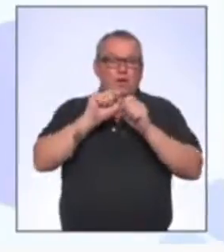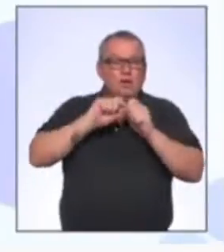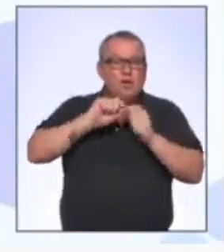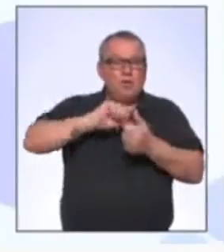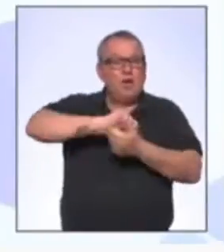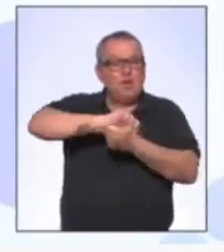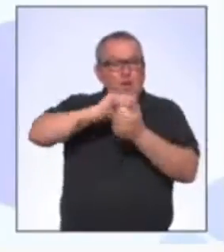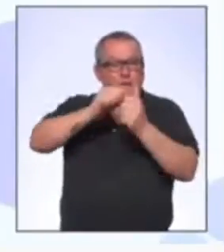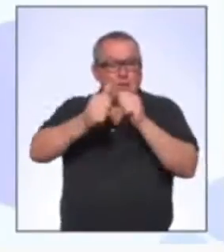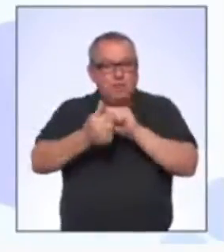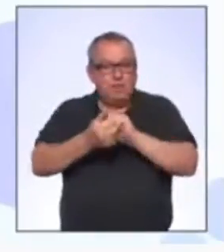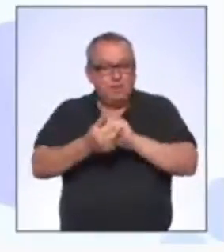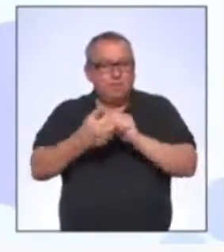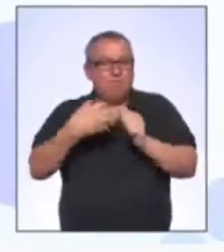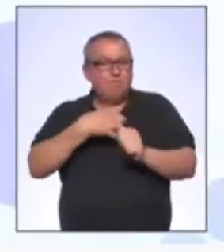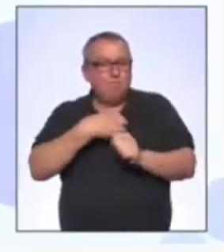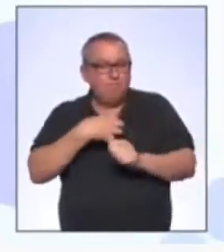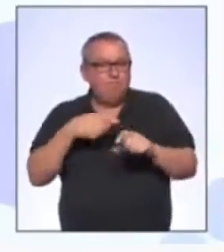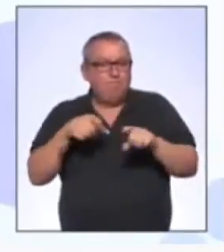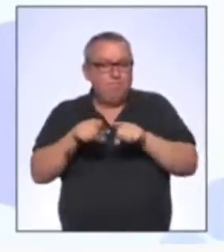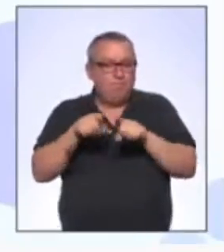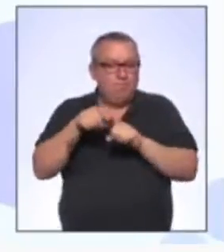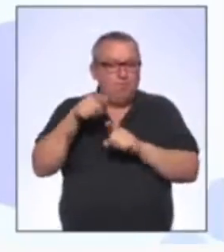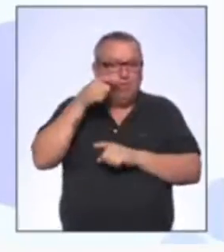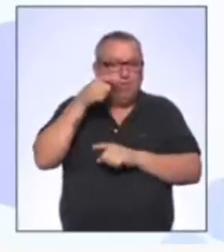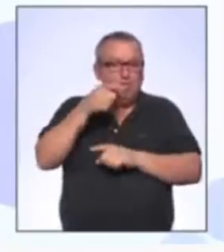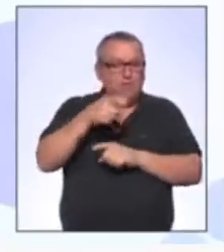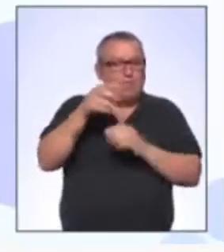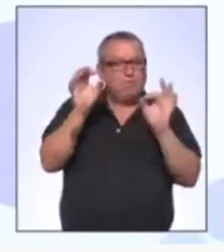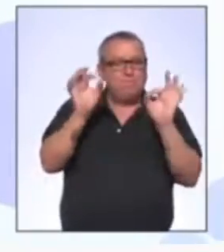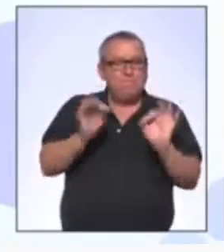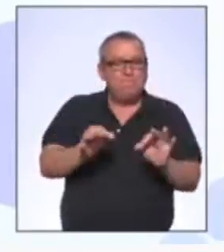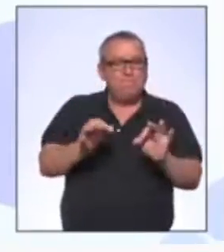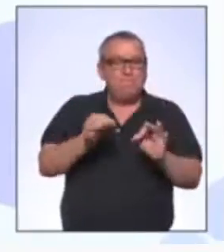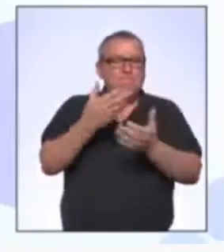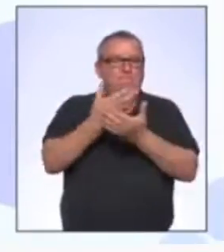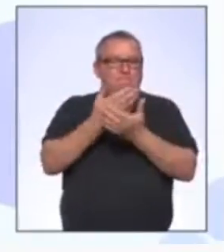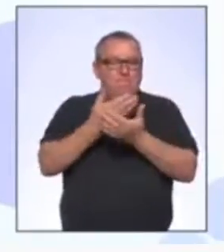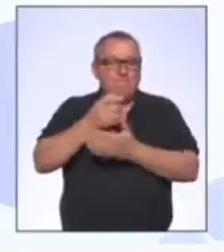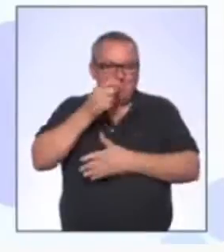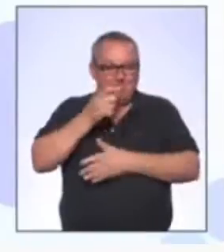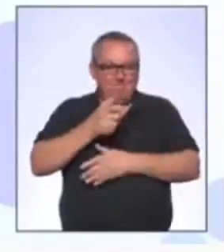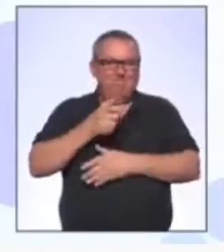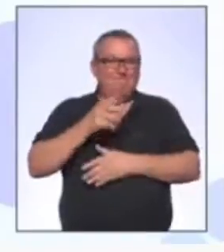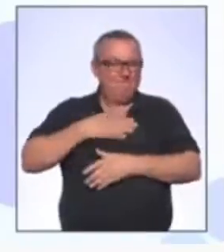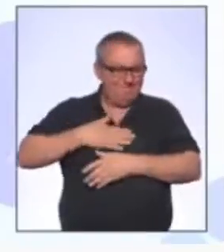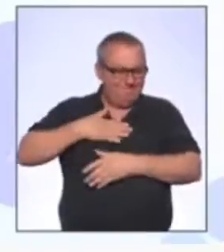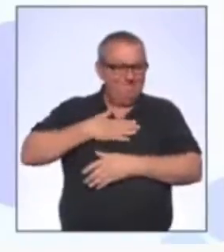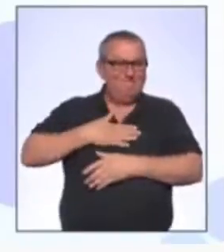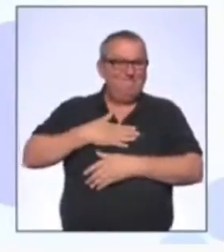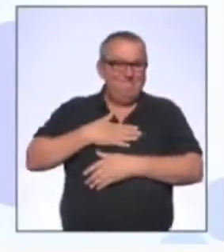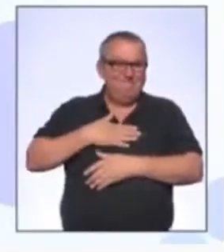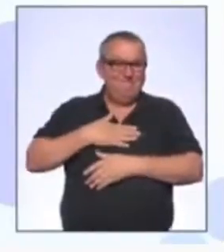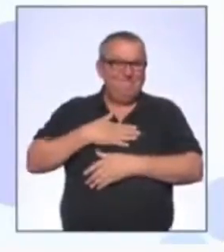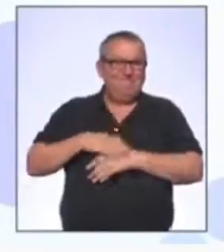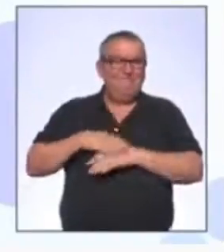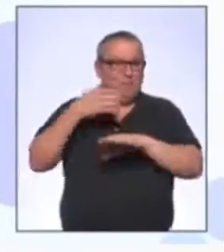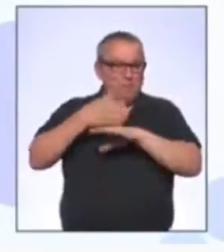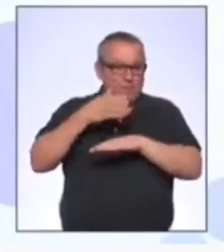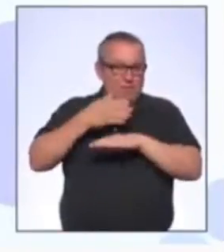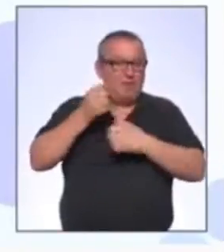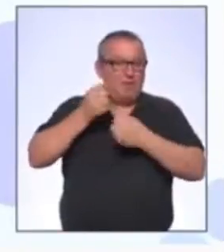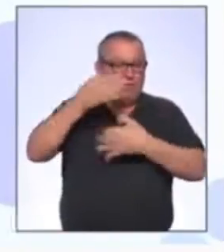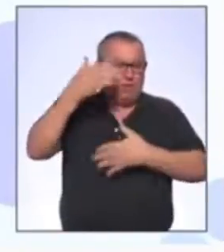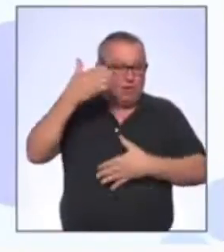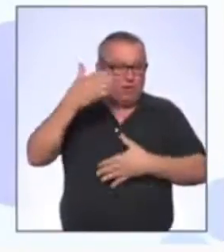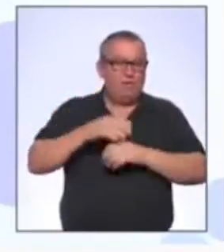esses aspectos e a durante a abordagem vocês vão com certeza achar nossa aula bem interessante tá eu conto com vocês na participação dos